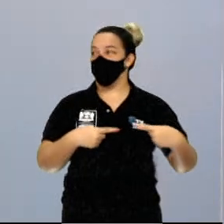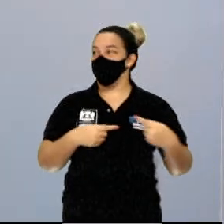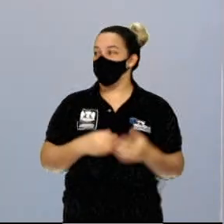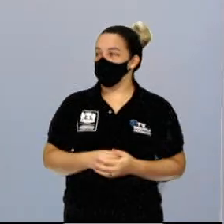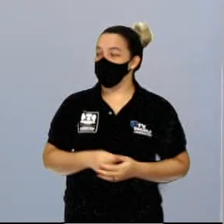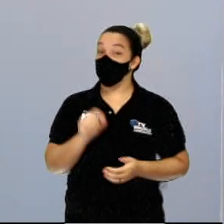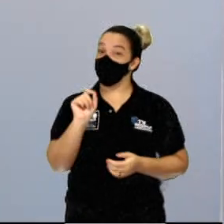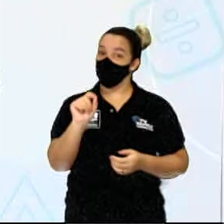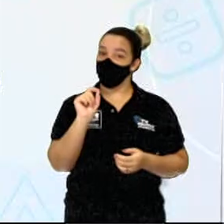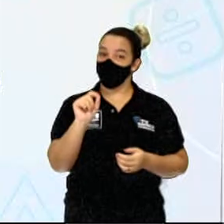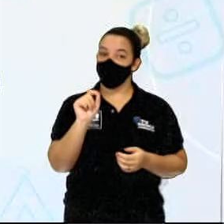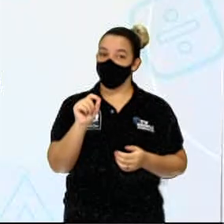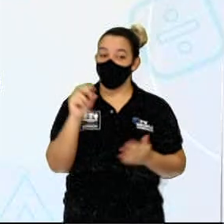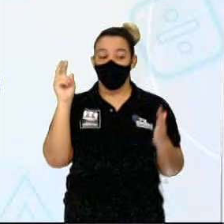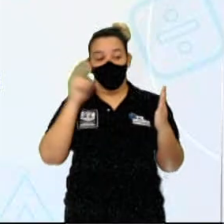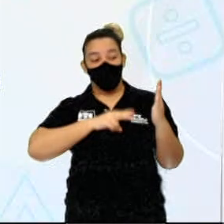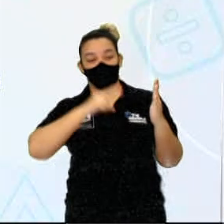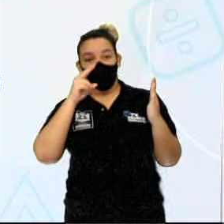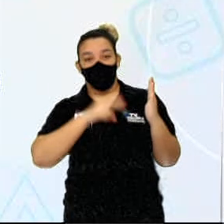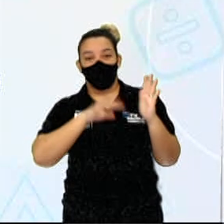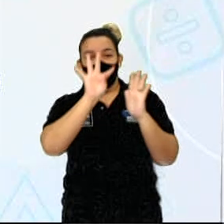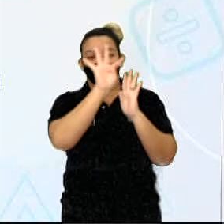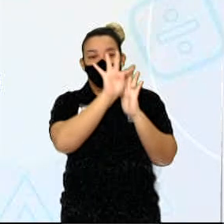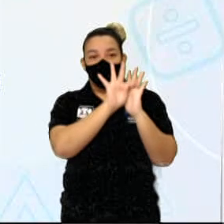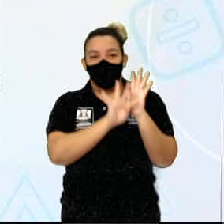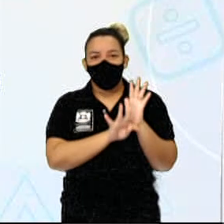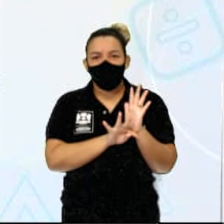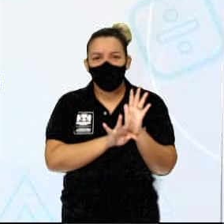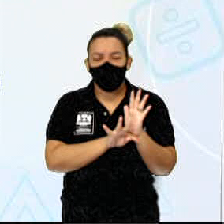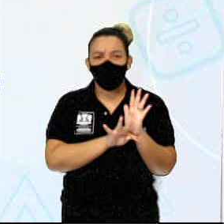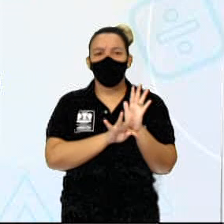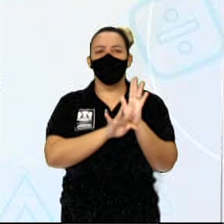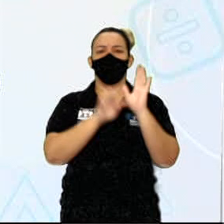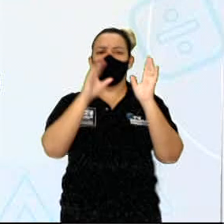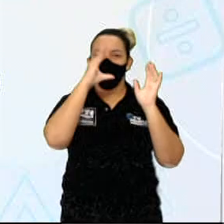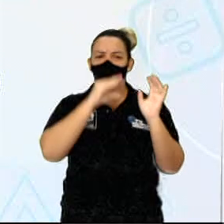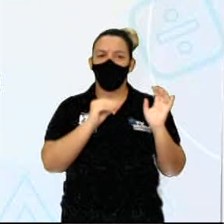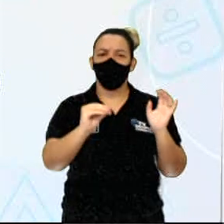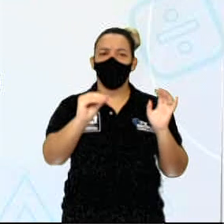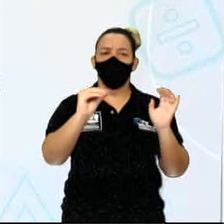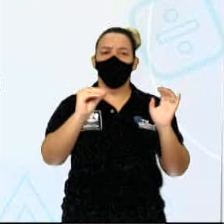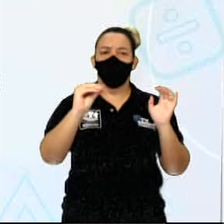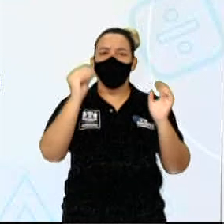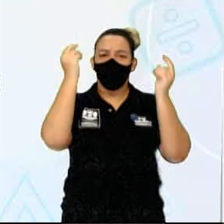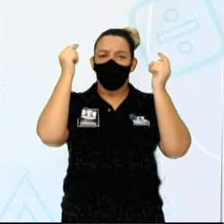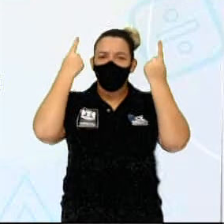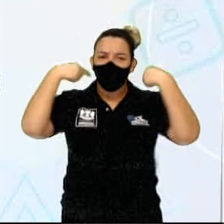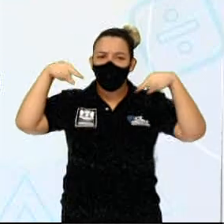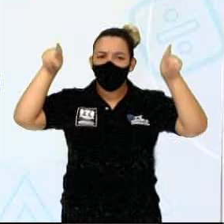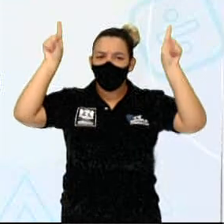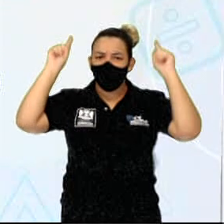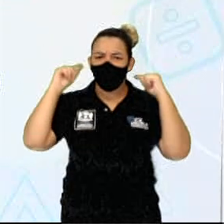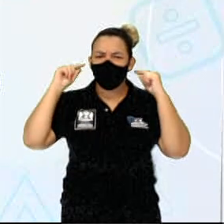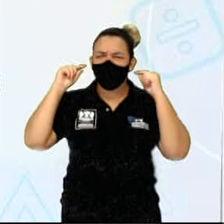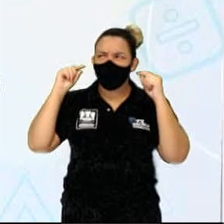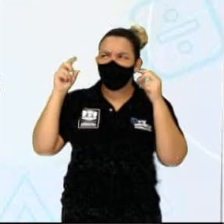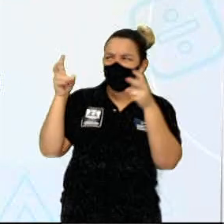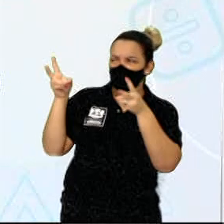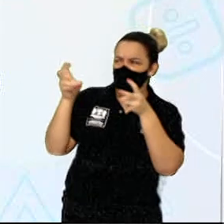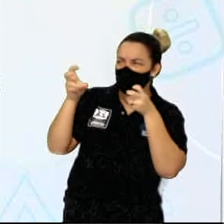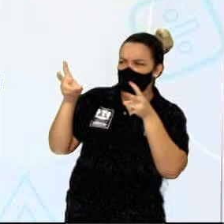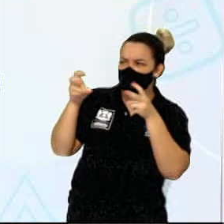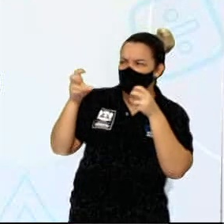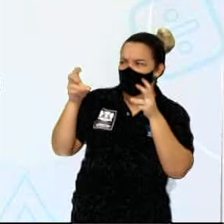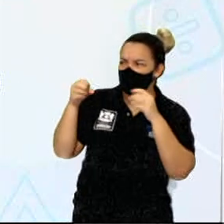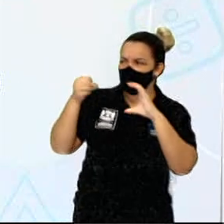é ler o texto O Lobo e o Cordeiro e identificar as principais características, né? O que eu falei hoje